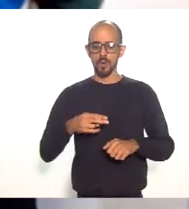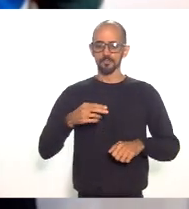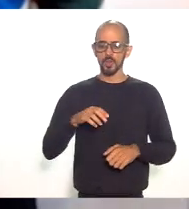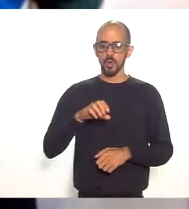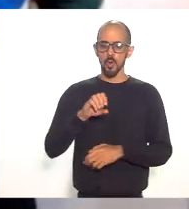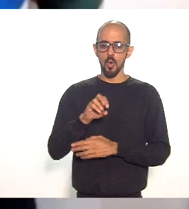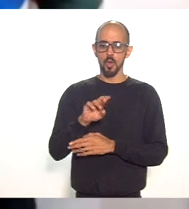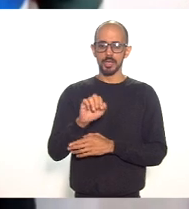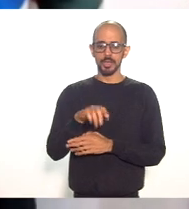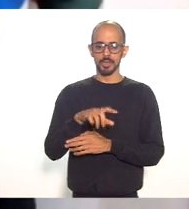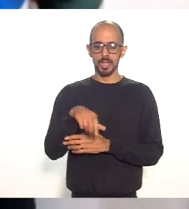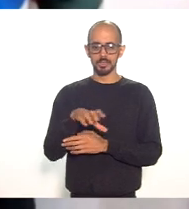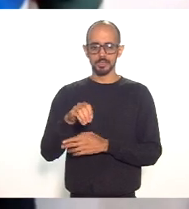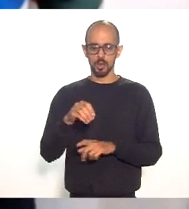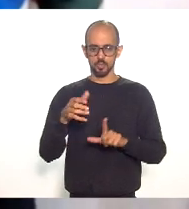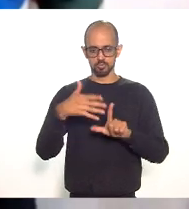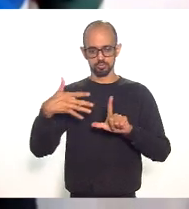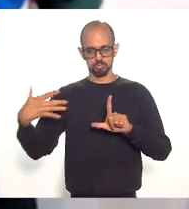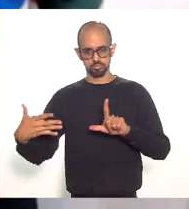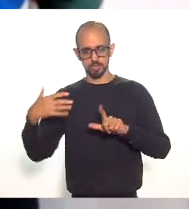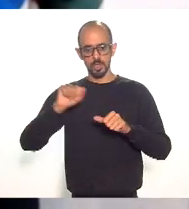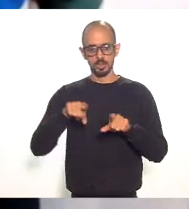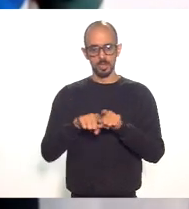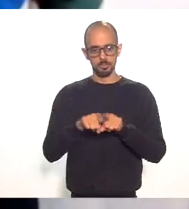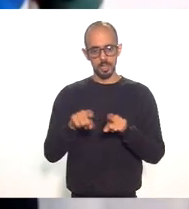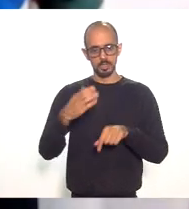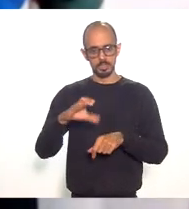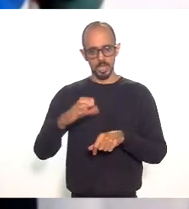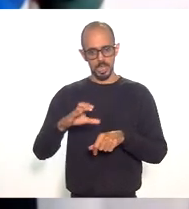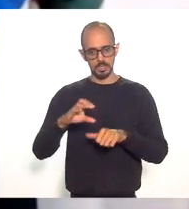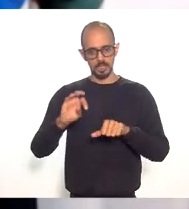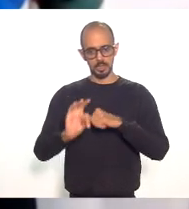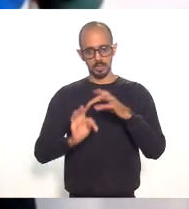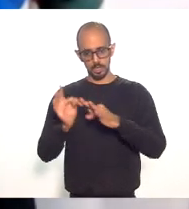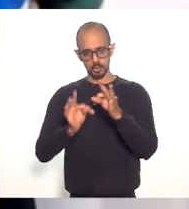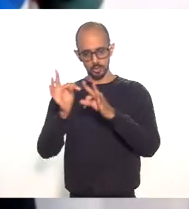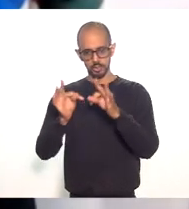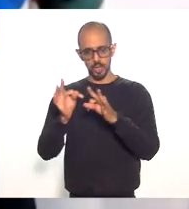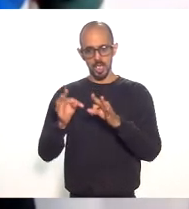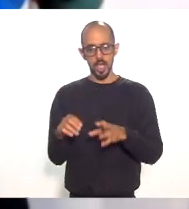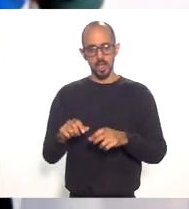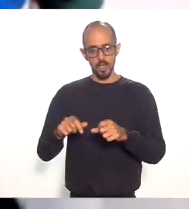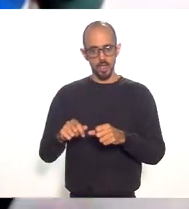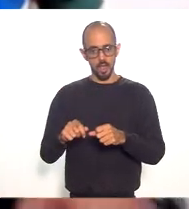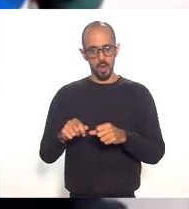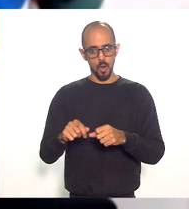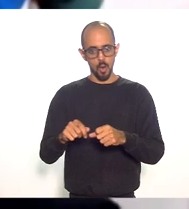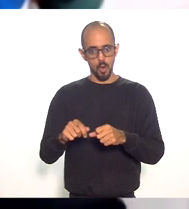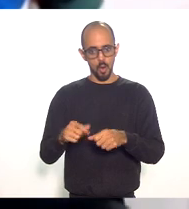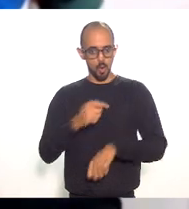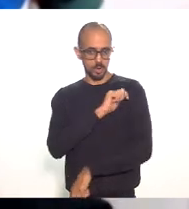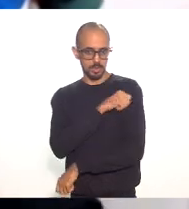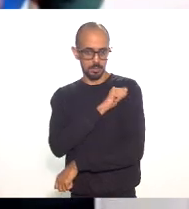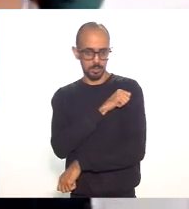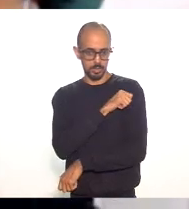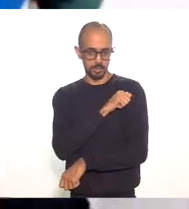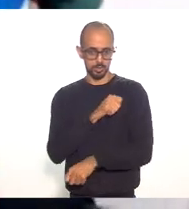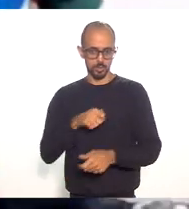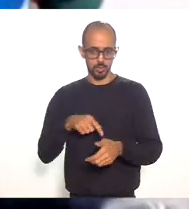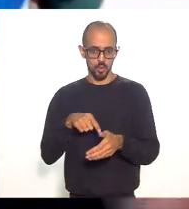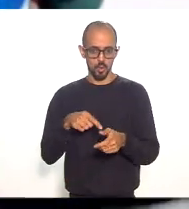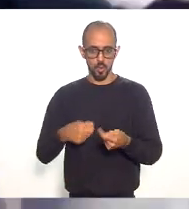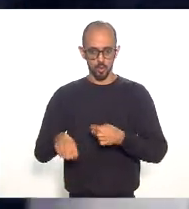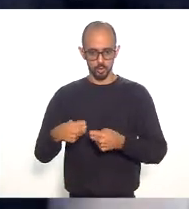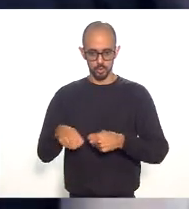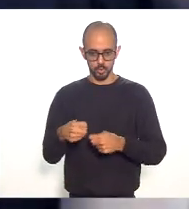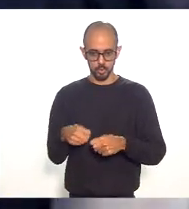pública e assuntos de polícia, de ciência e tecnologia e de orçamento, finanças, fiscalização financeira e controle. Para emitir parecer